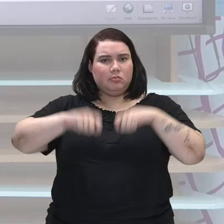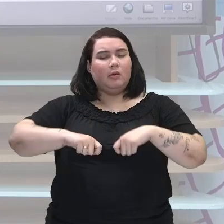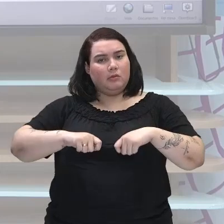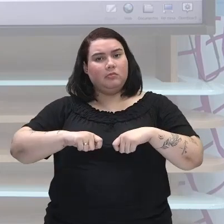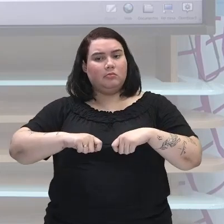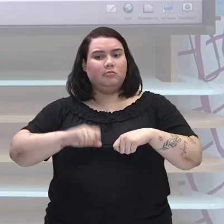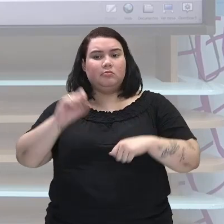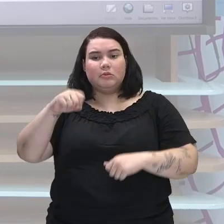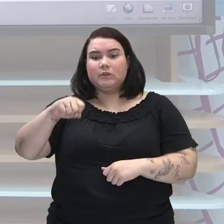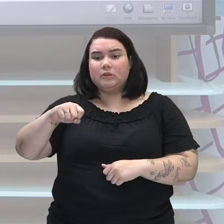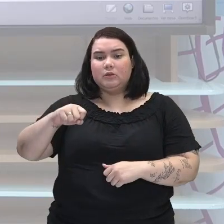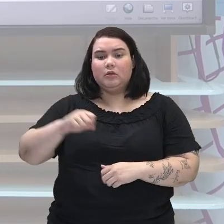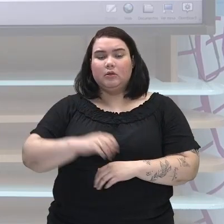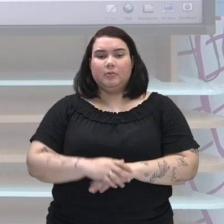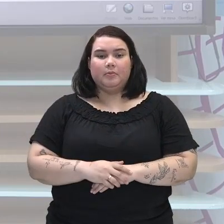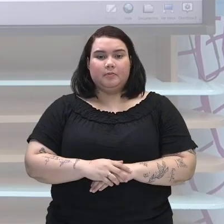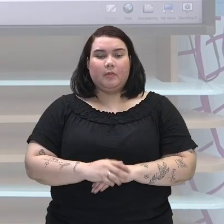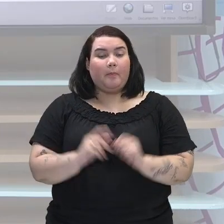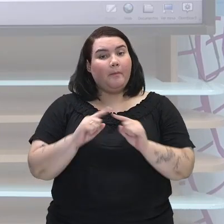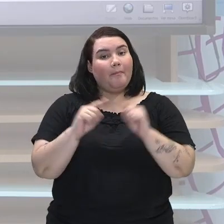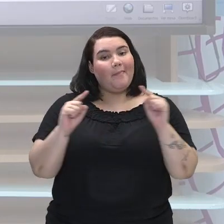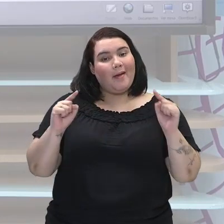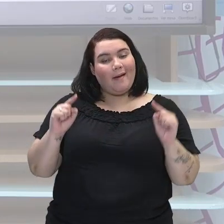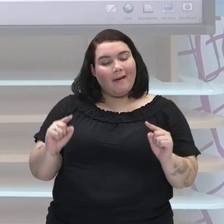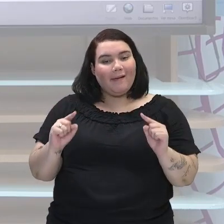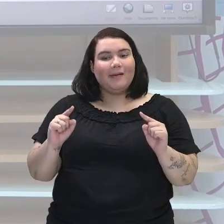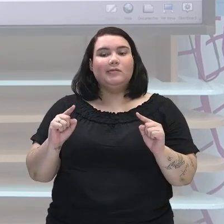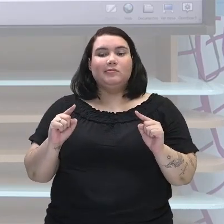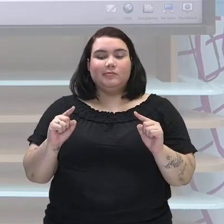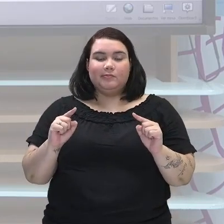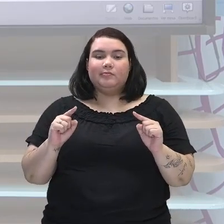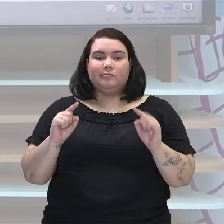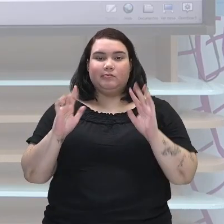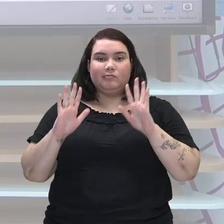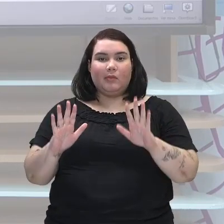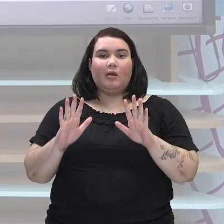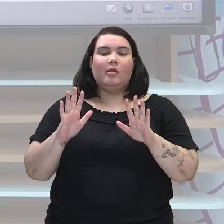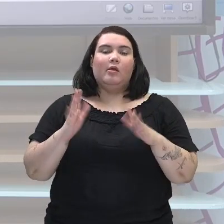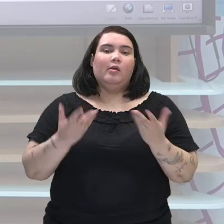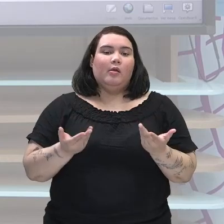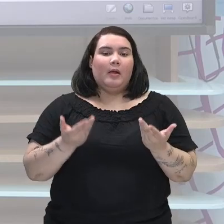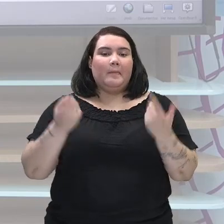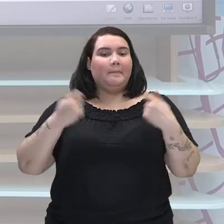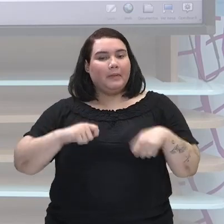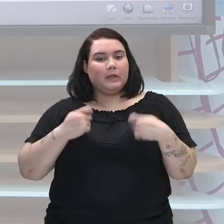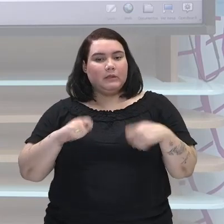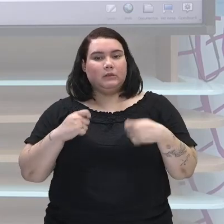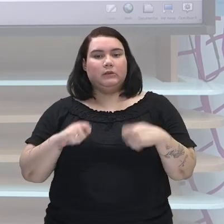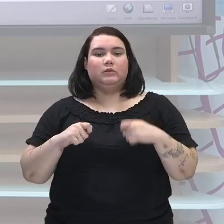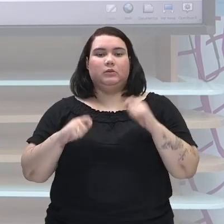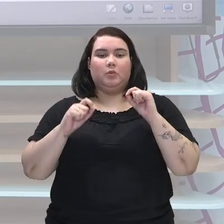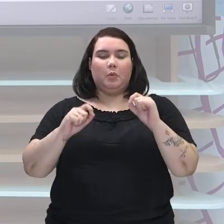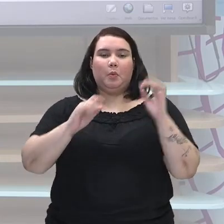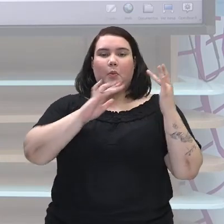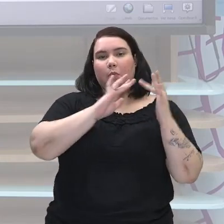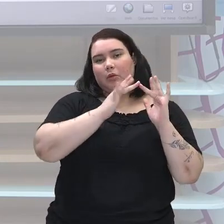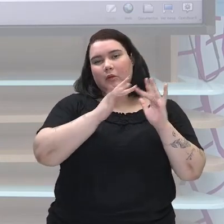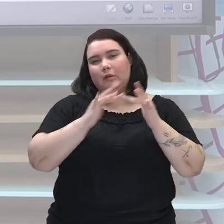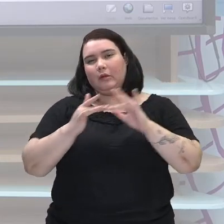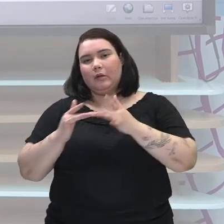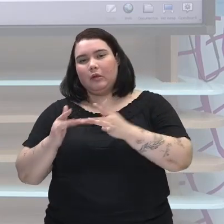né? Mas é claro que precisa-se, né, de todo um